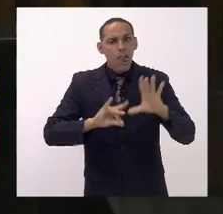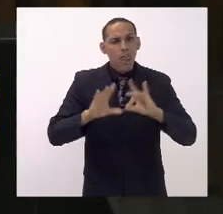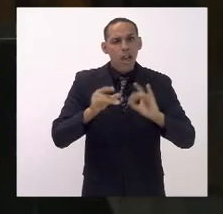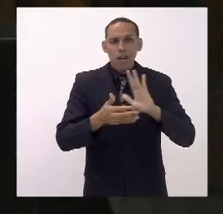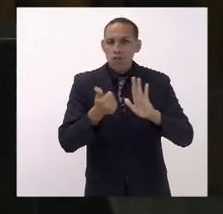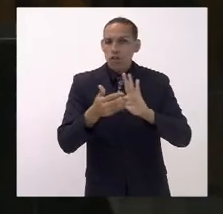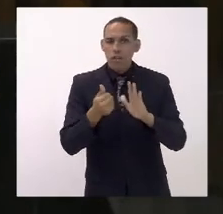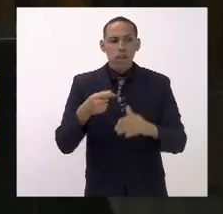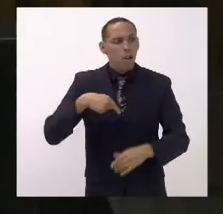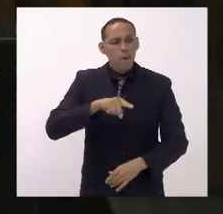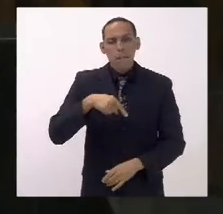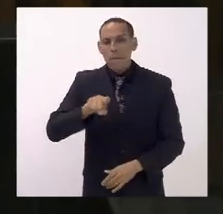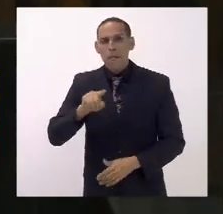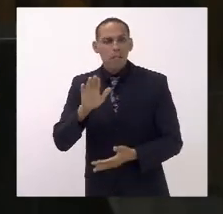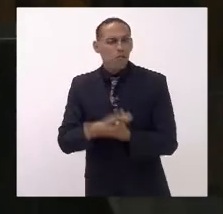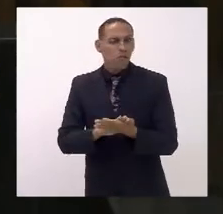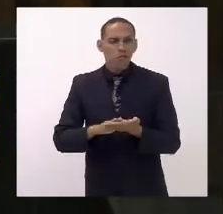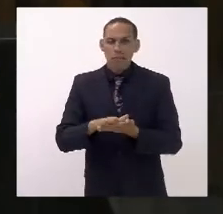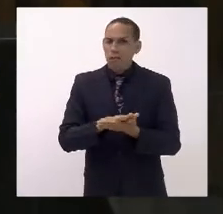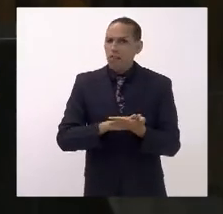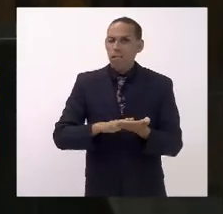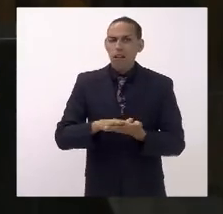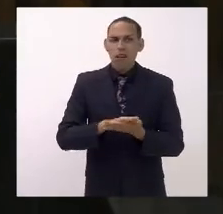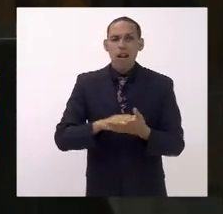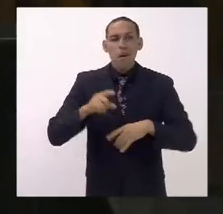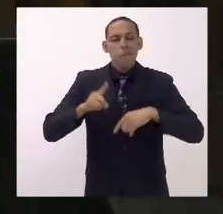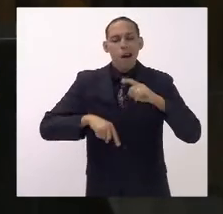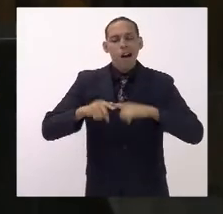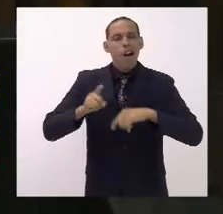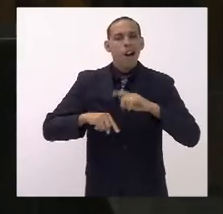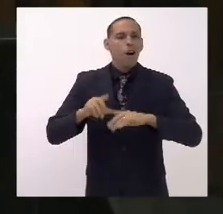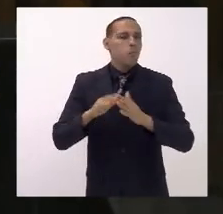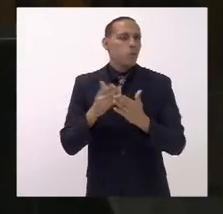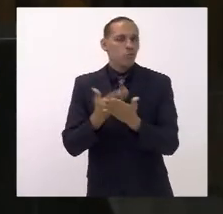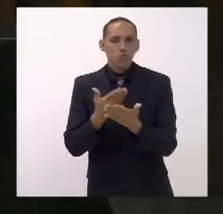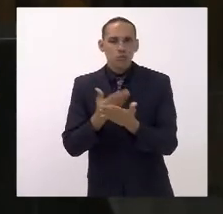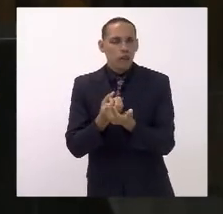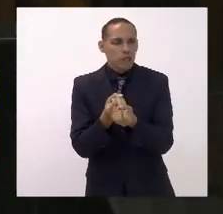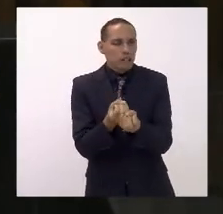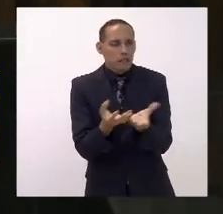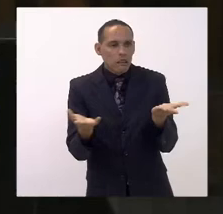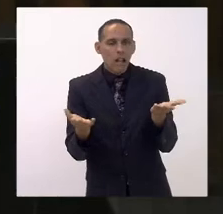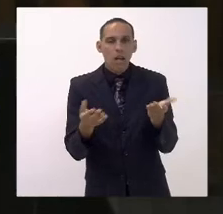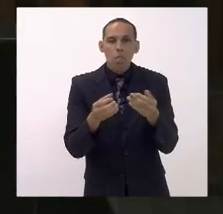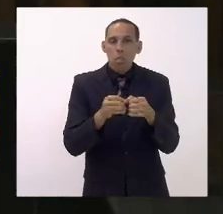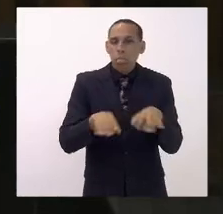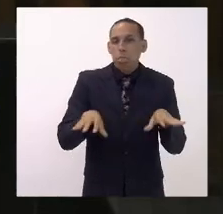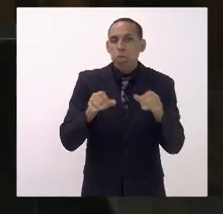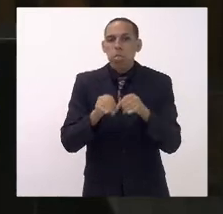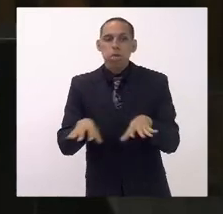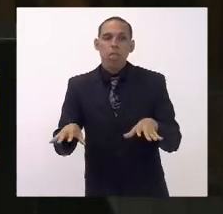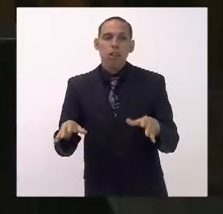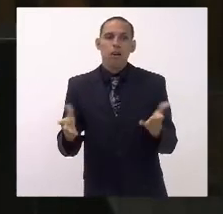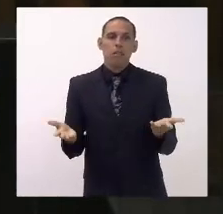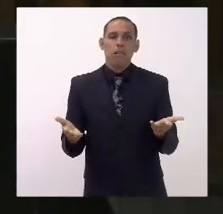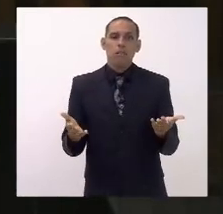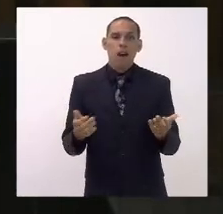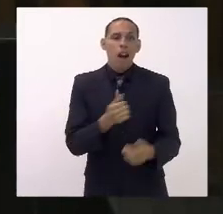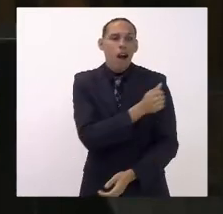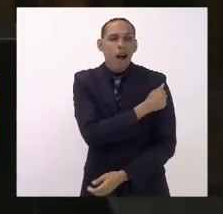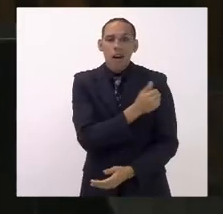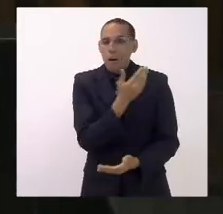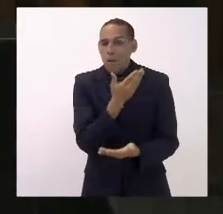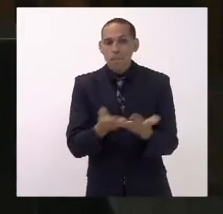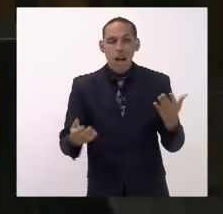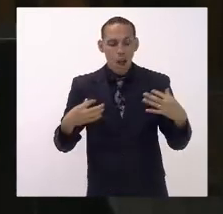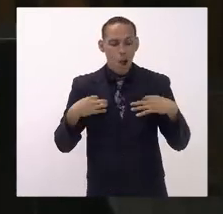foi. Material escolar que foi danificado, muitos alunos perderam seus